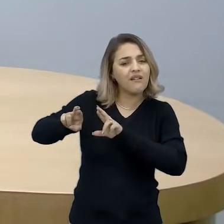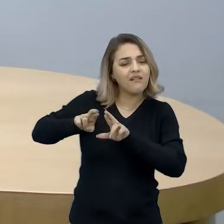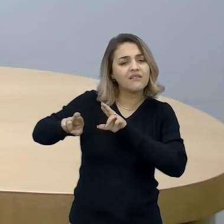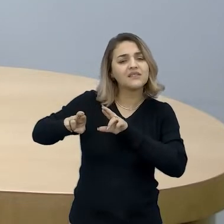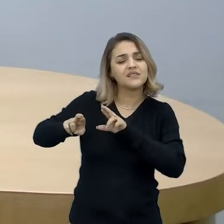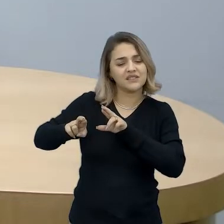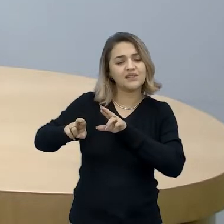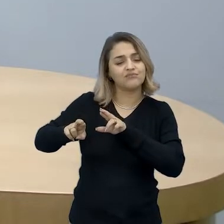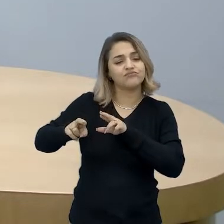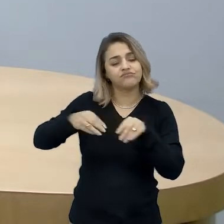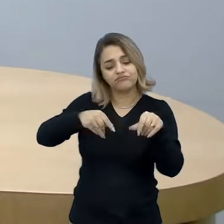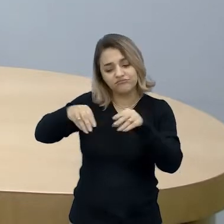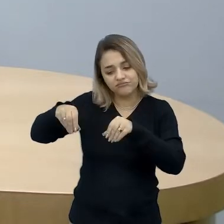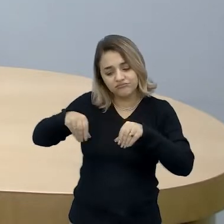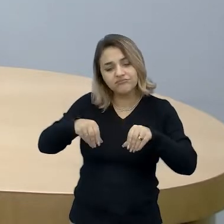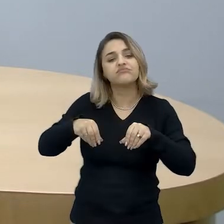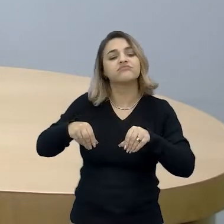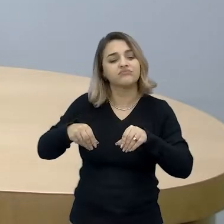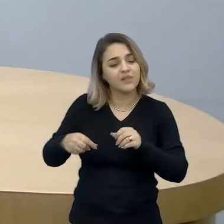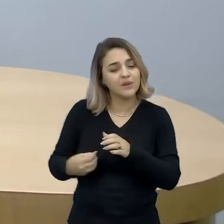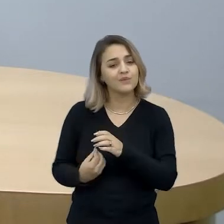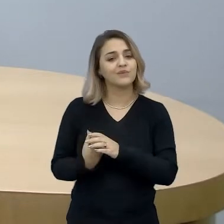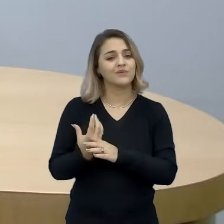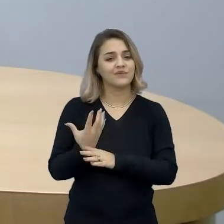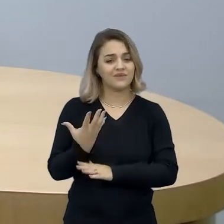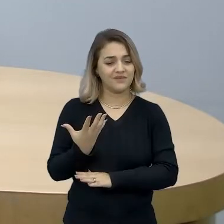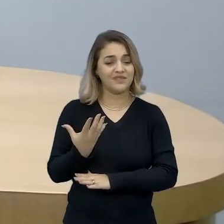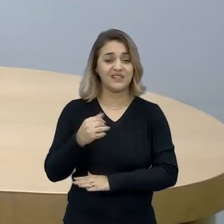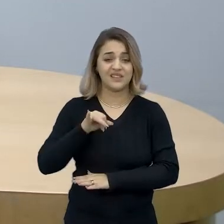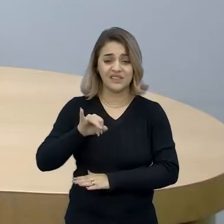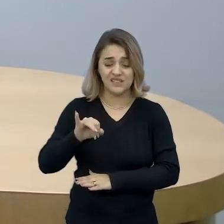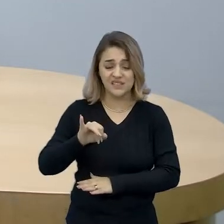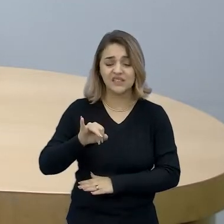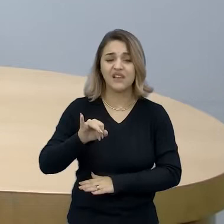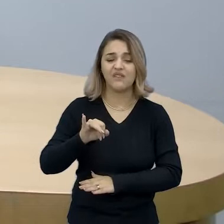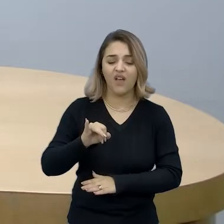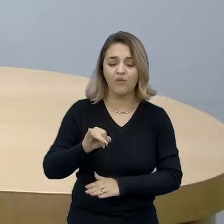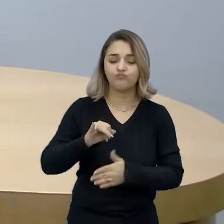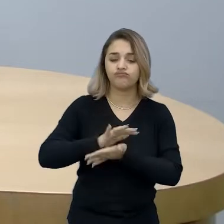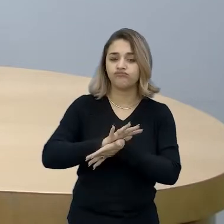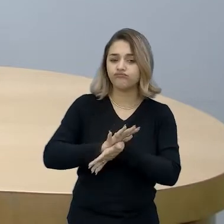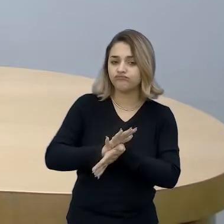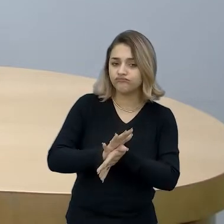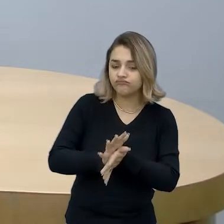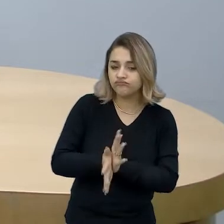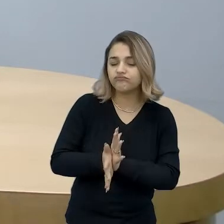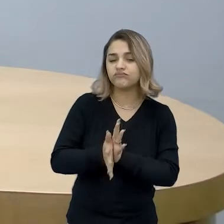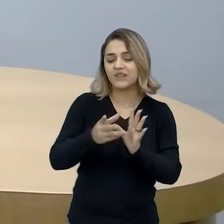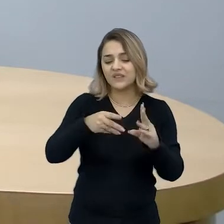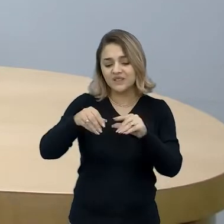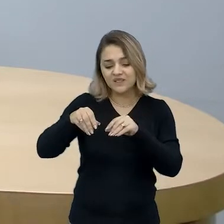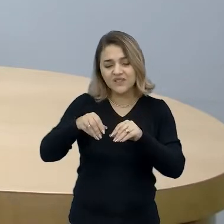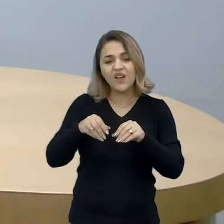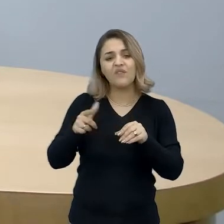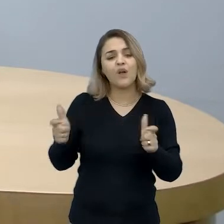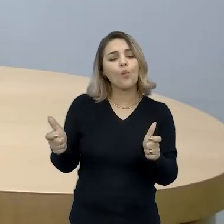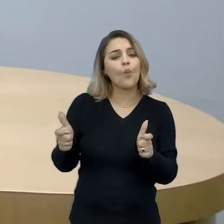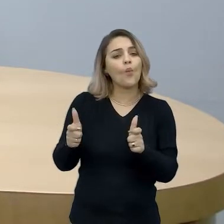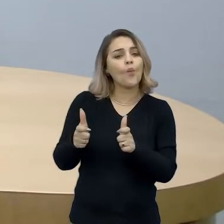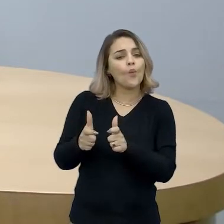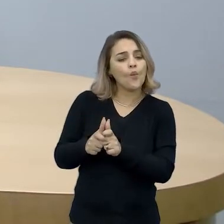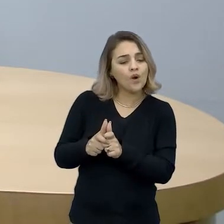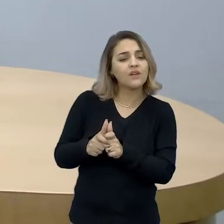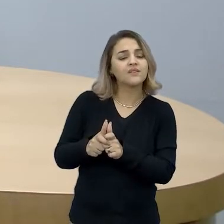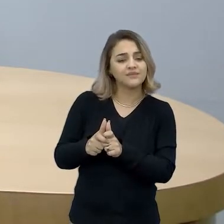do solo. Então tudo isso é importante. Então cada vez que se tira o solo, cada vez menos nós teremos aí um espaço territorial na